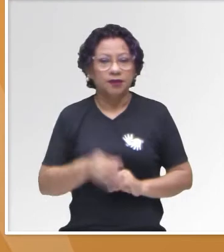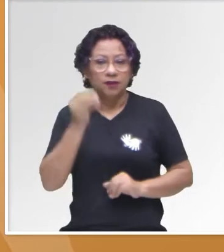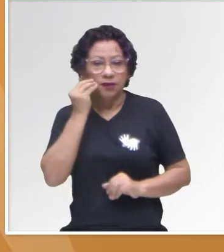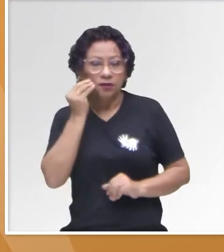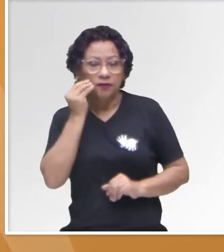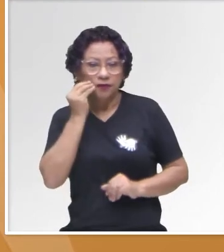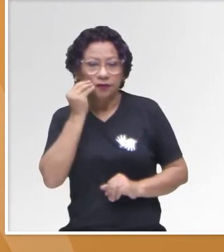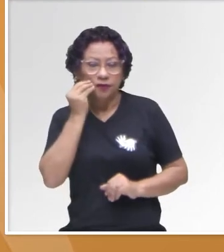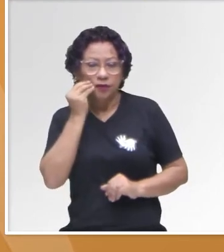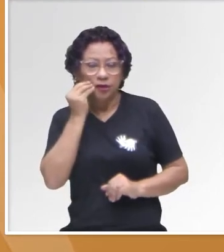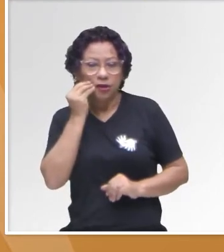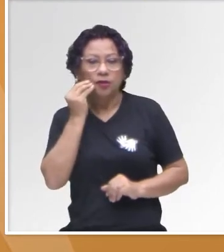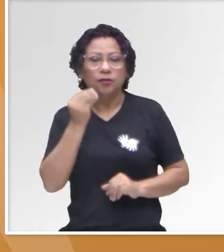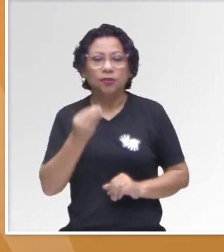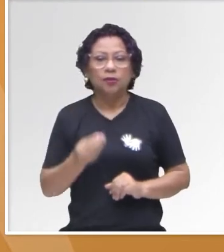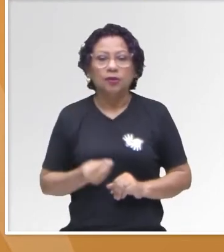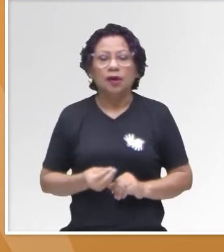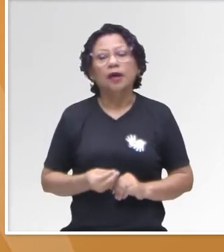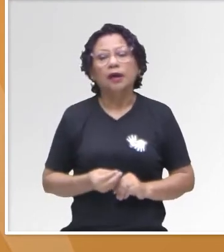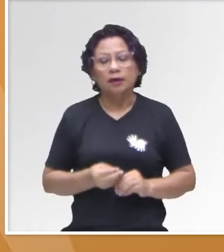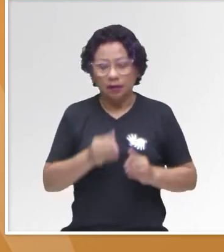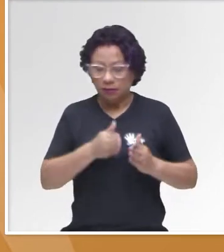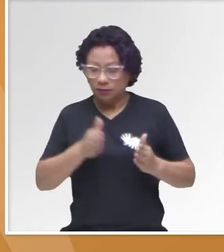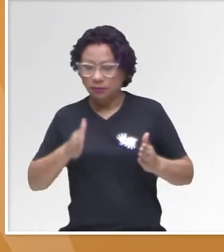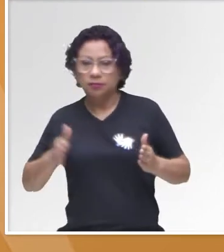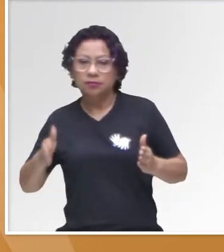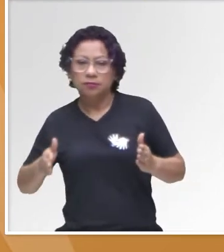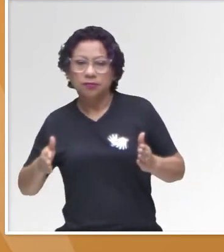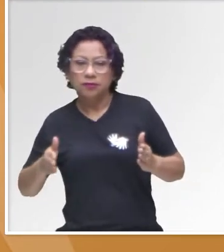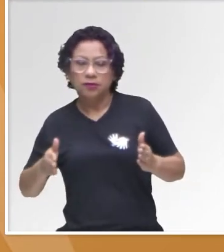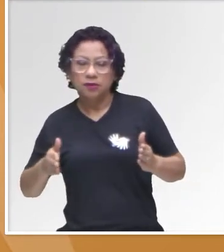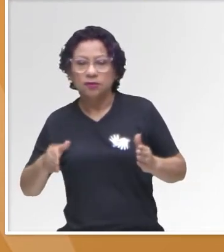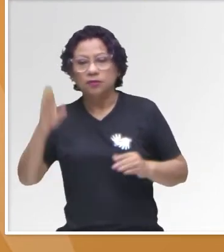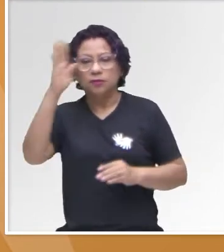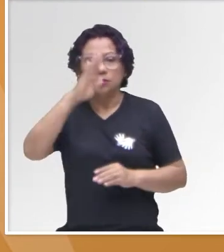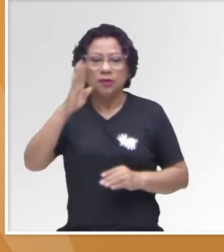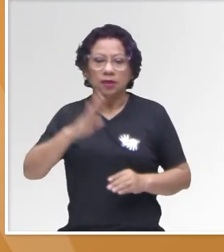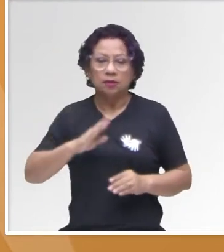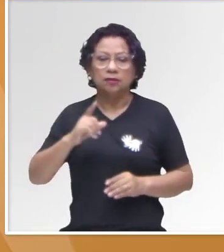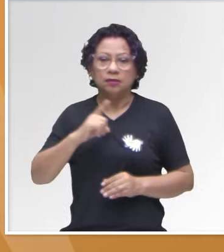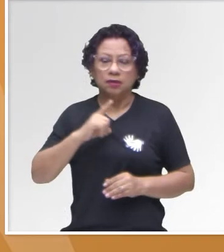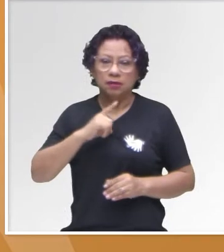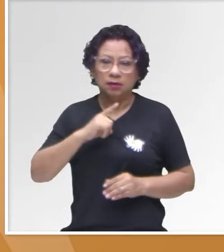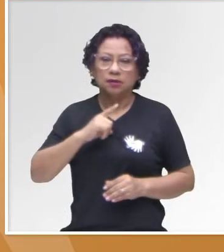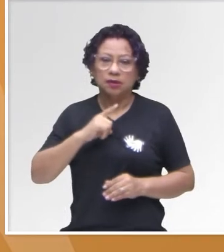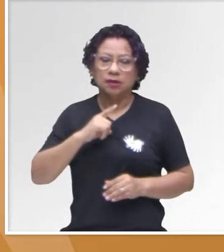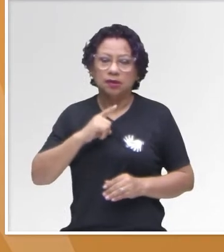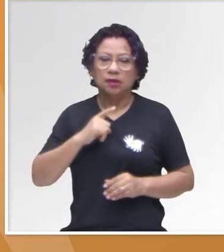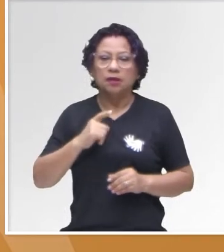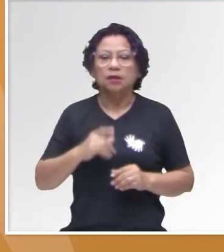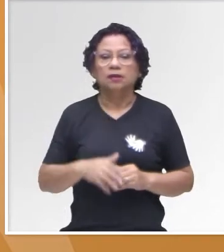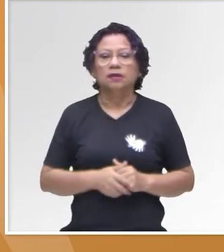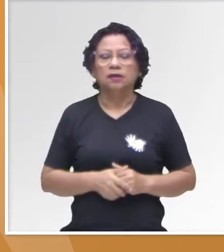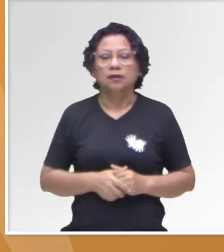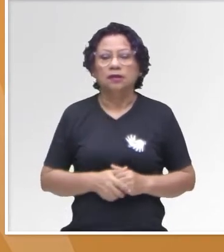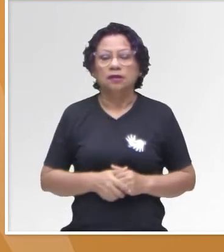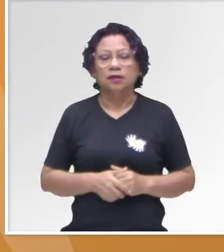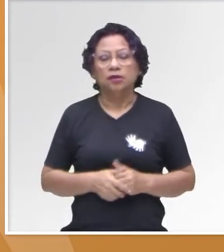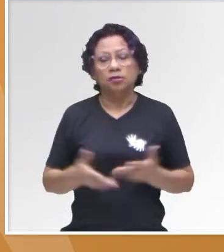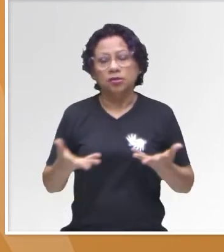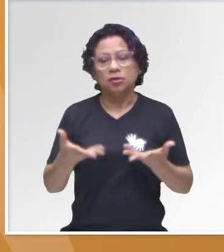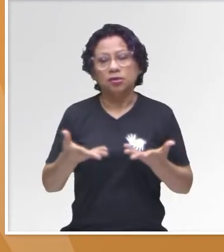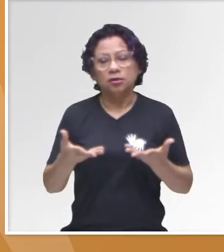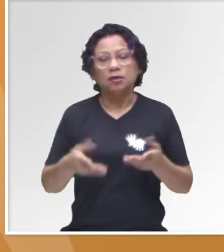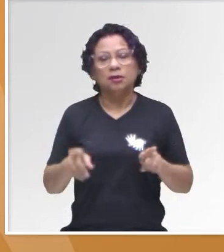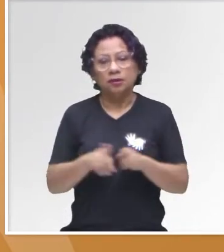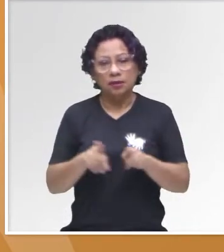né? A posição que ele ocupa, o destaque que ele tem. Inclusive, nós vamos falar hoje um pouco mais sobre o Brasil